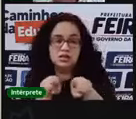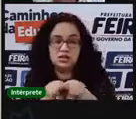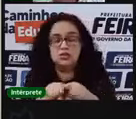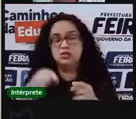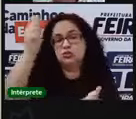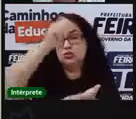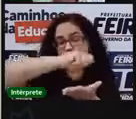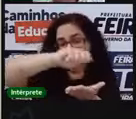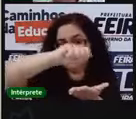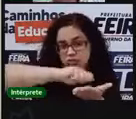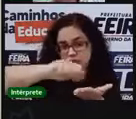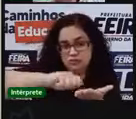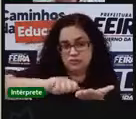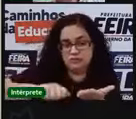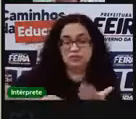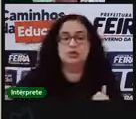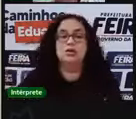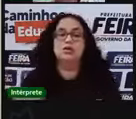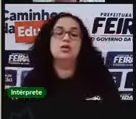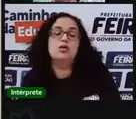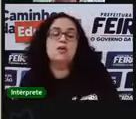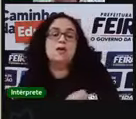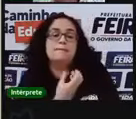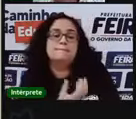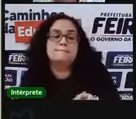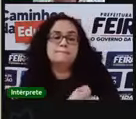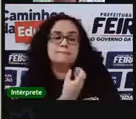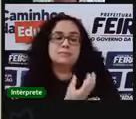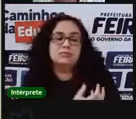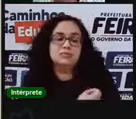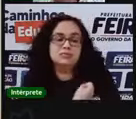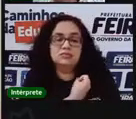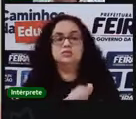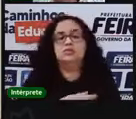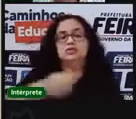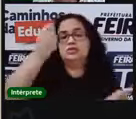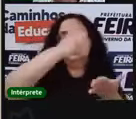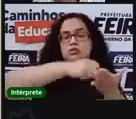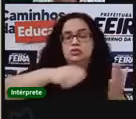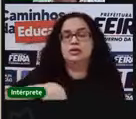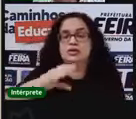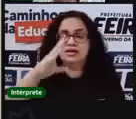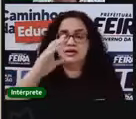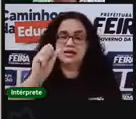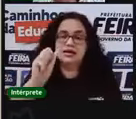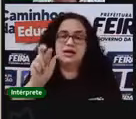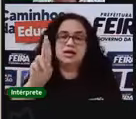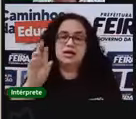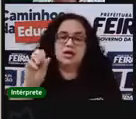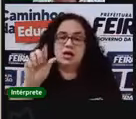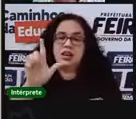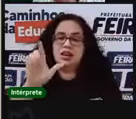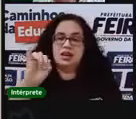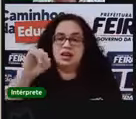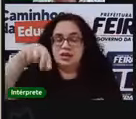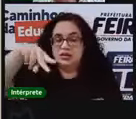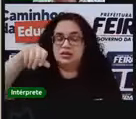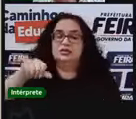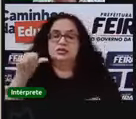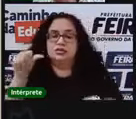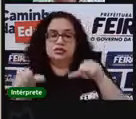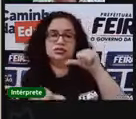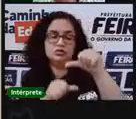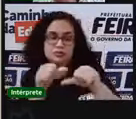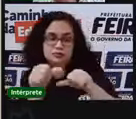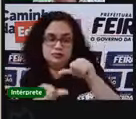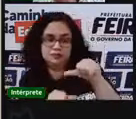escritor, uma escritora, um poeta do seu dia a dia. A escritora Carolina Maria de Jesus transformou a vida na